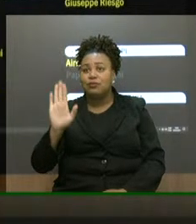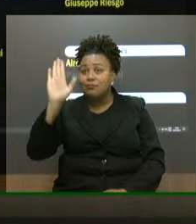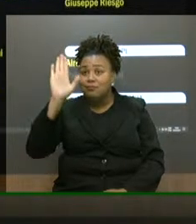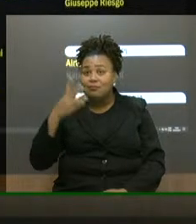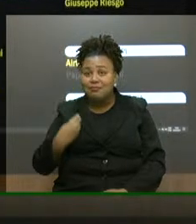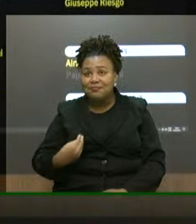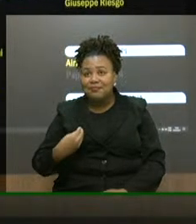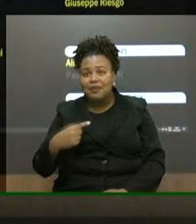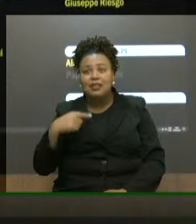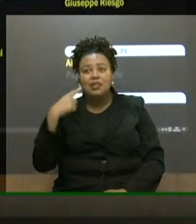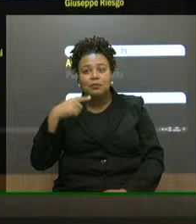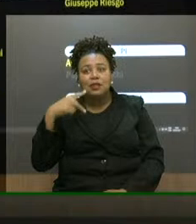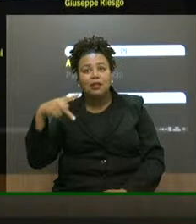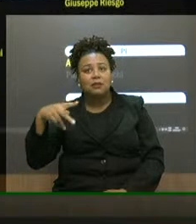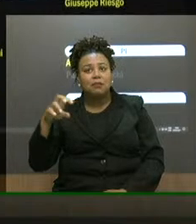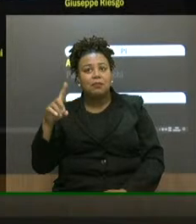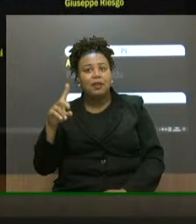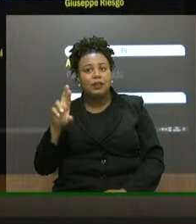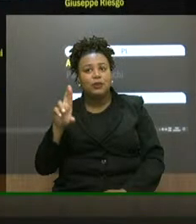Presente, presidente. Pedro Pereira.